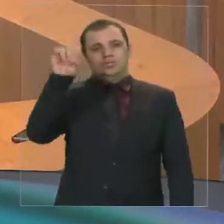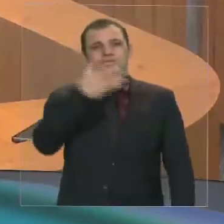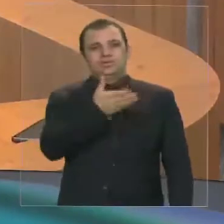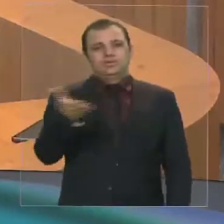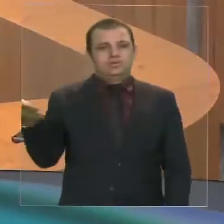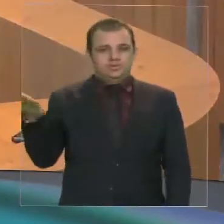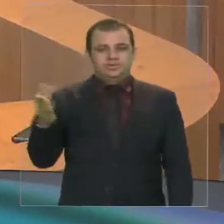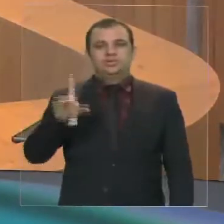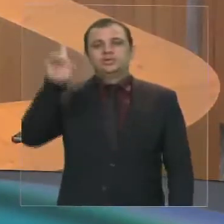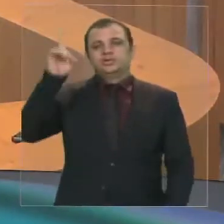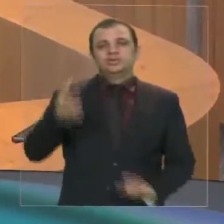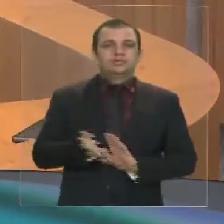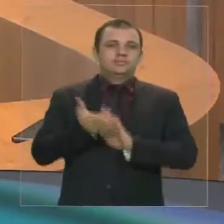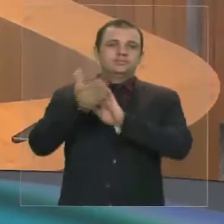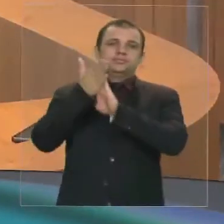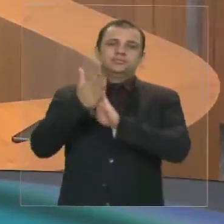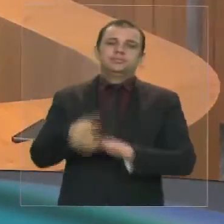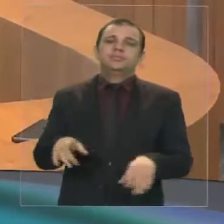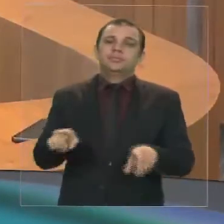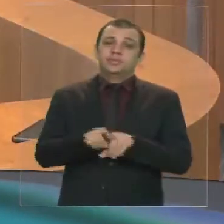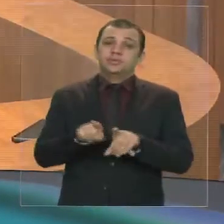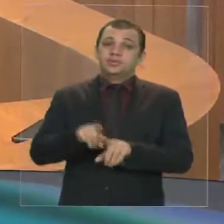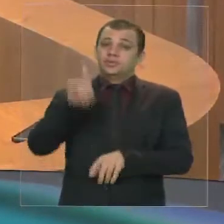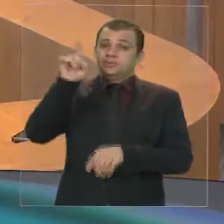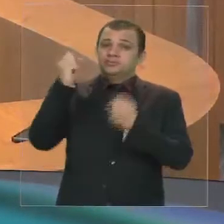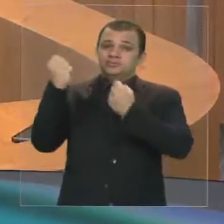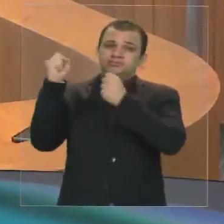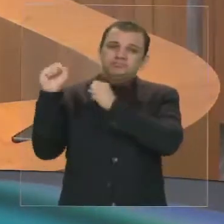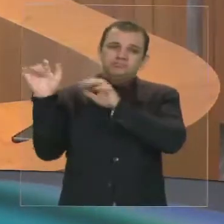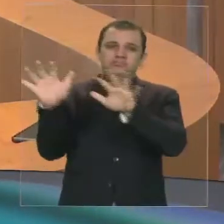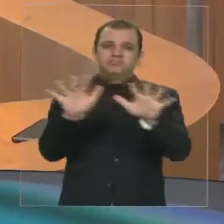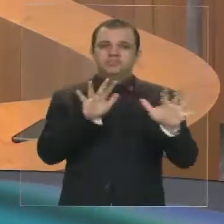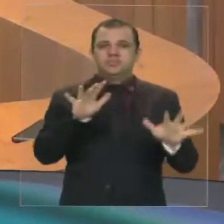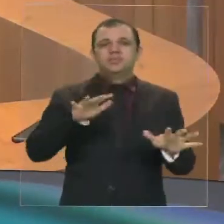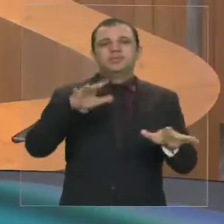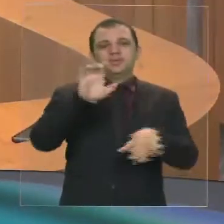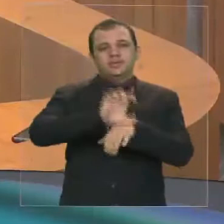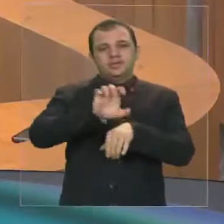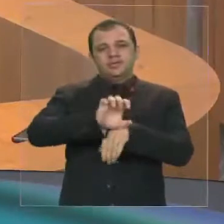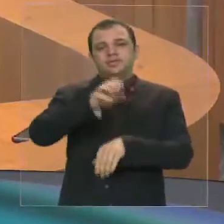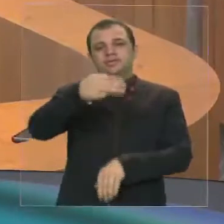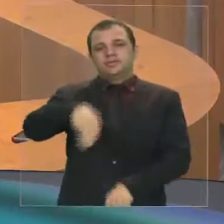que Deus seja louvado, que Deus estenda suas mãos poderosas sobre o Estado do Maranhão.